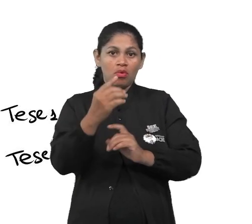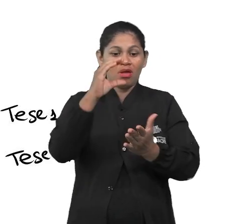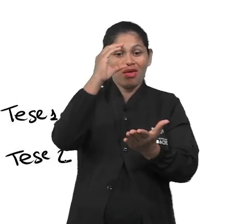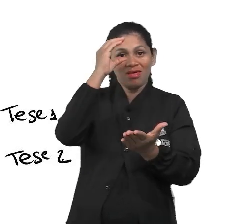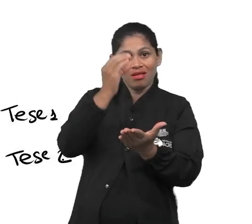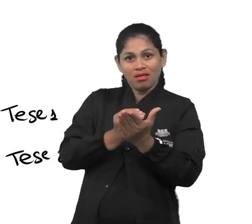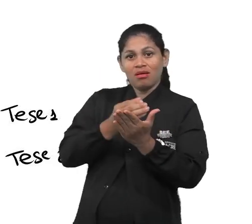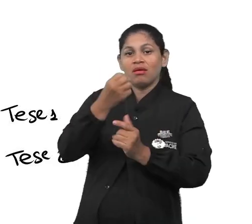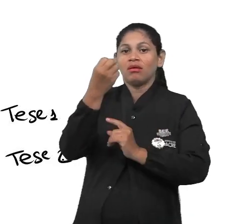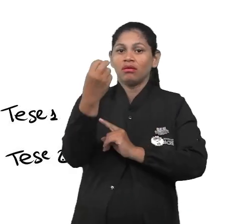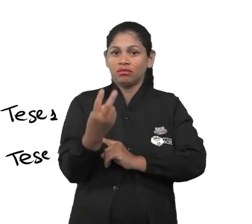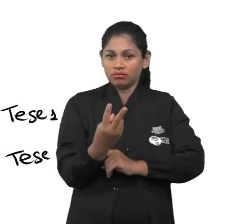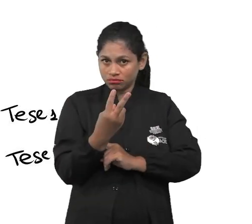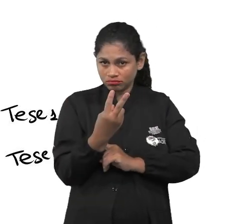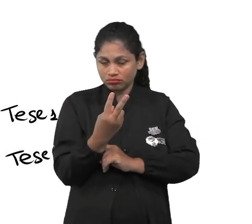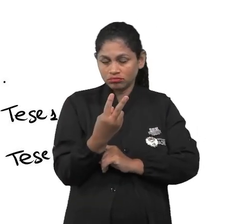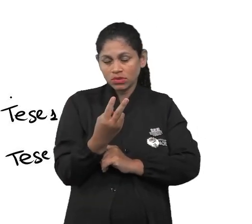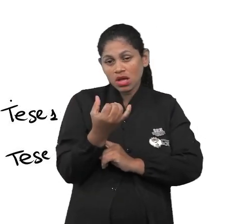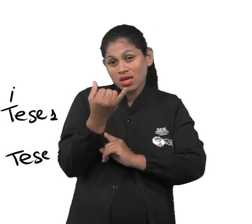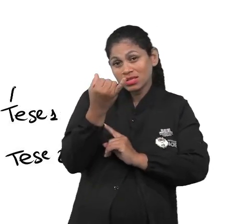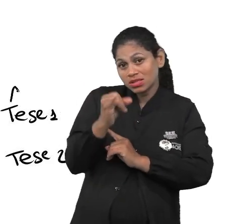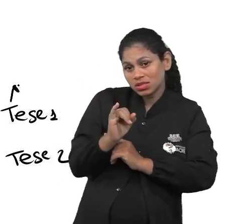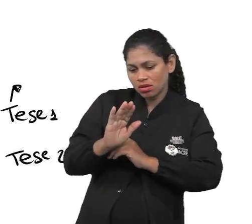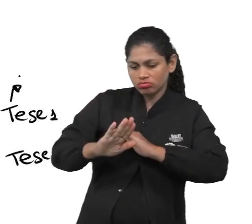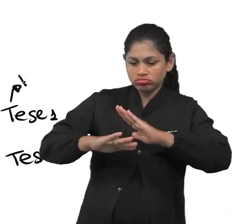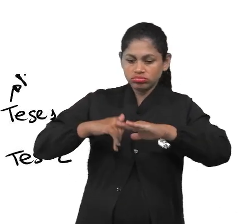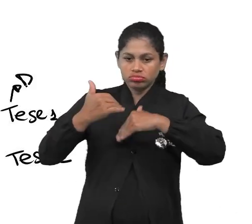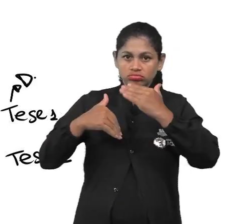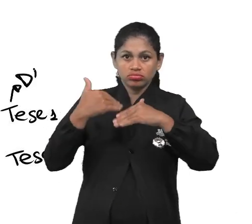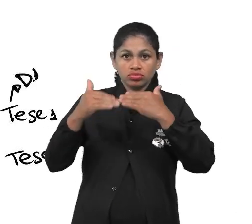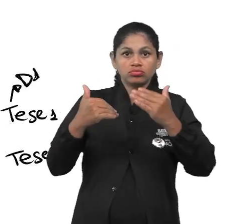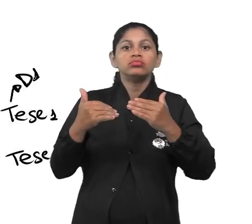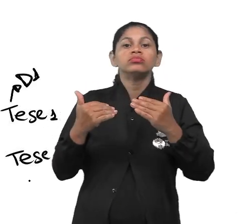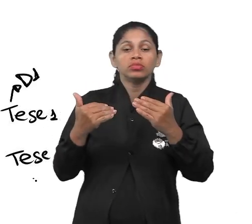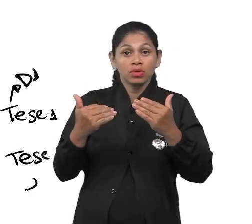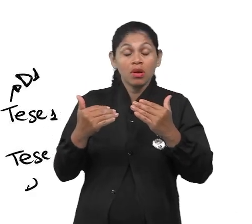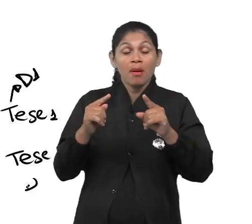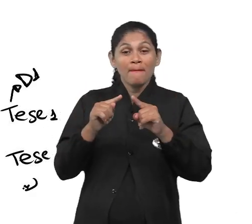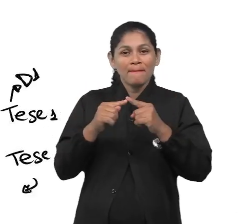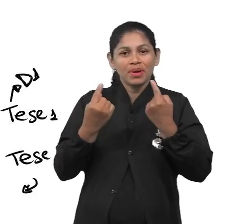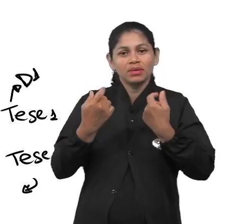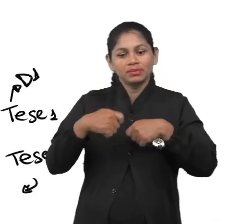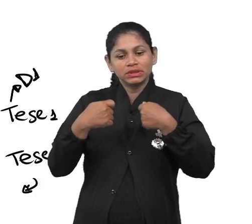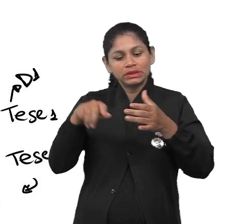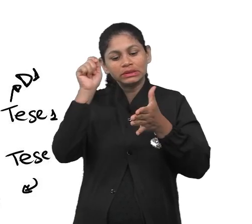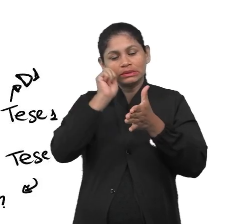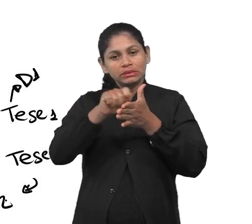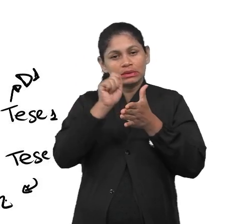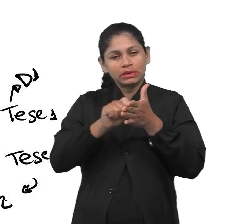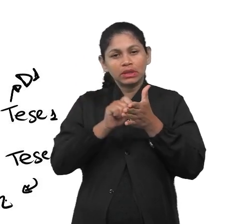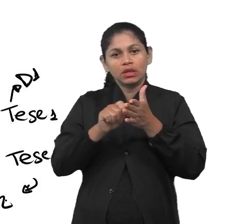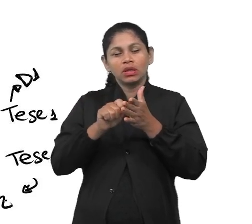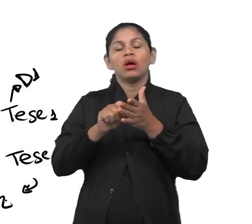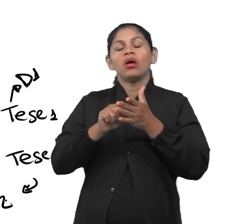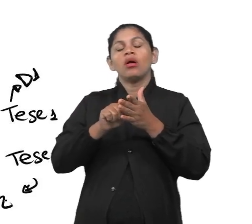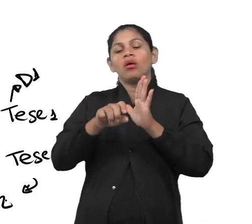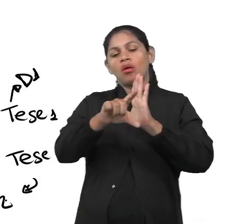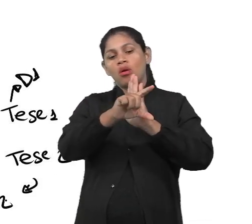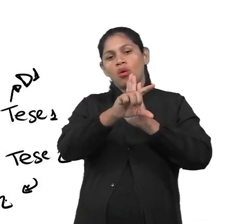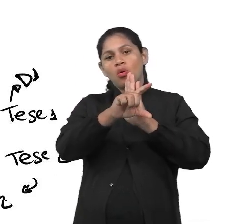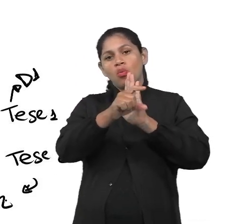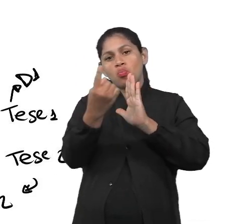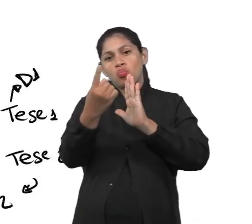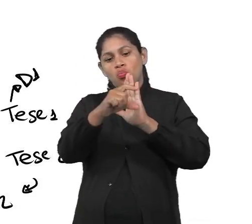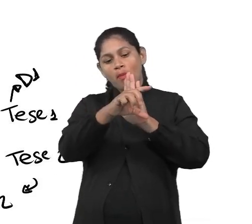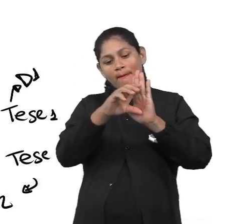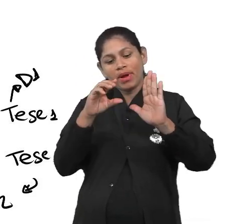2. Se vai ser no desenvolvimento, cada tese vai ser desenvolvida em um parágrafo do desenvolvimento.